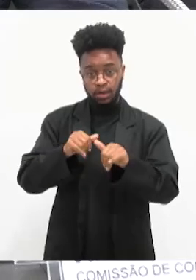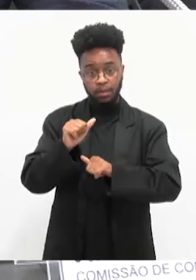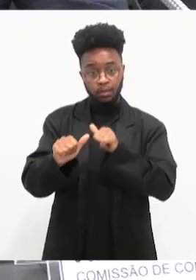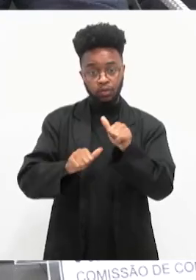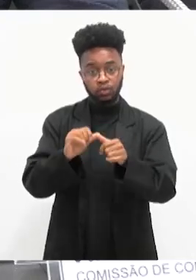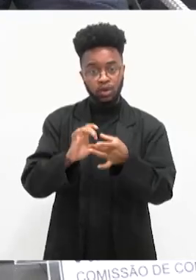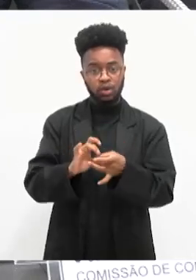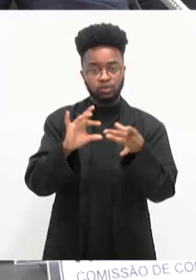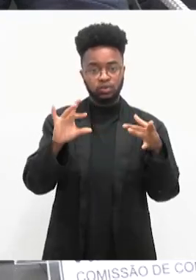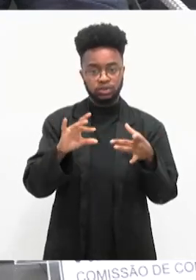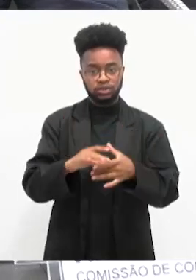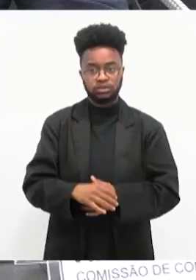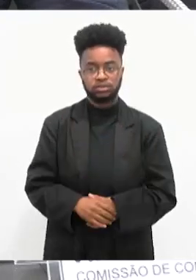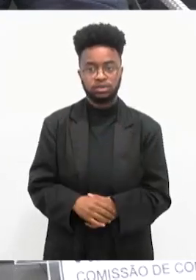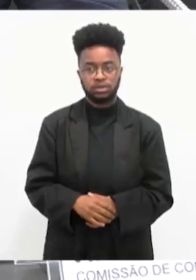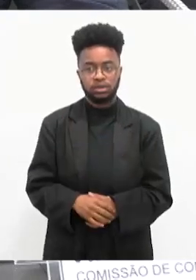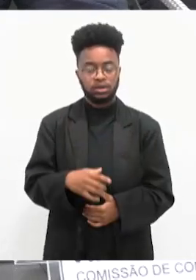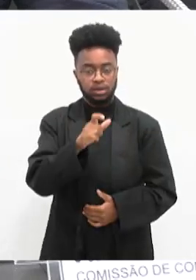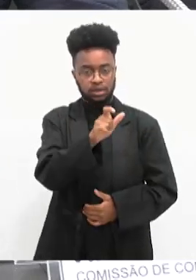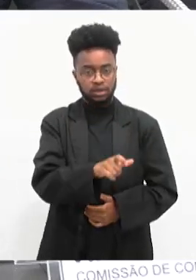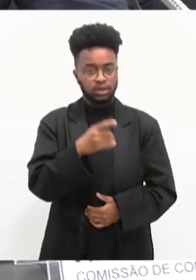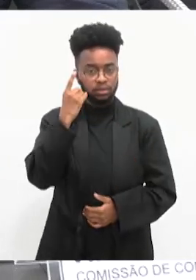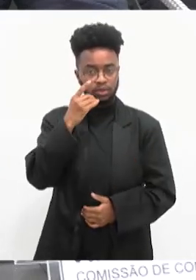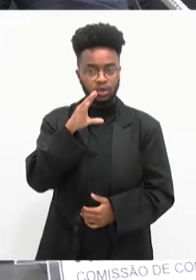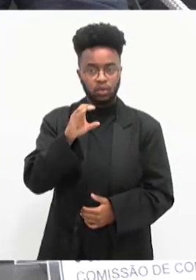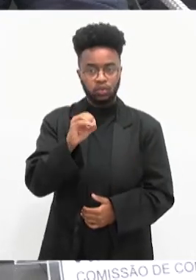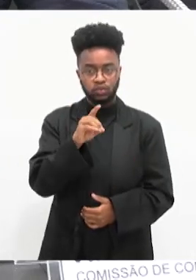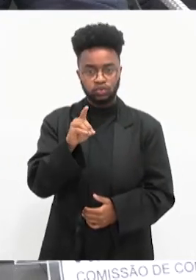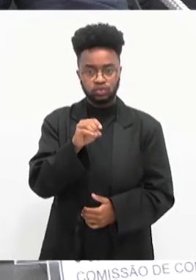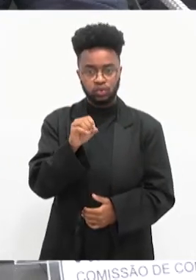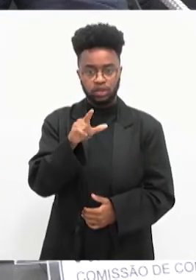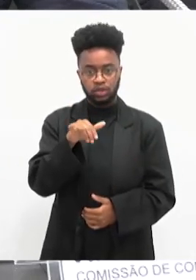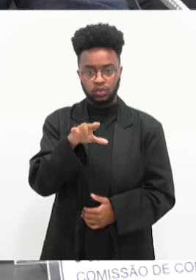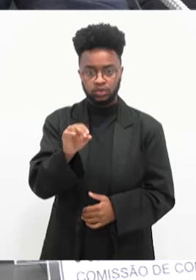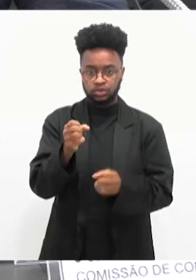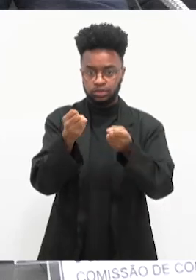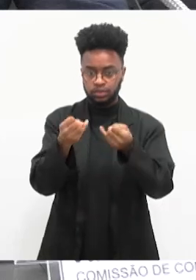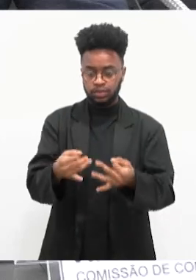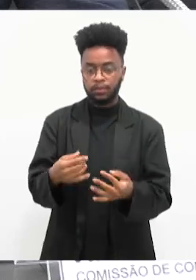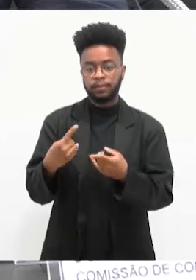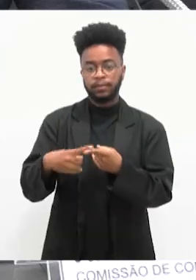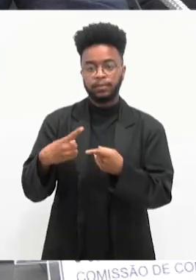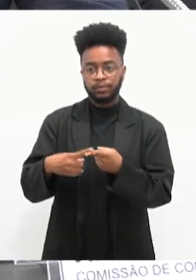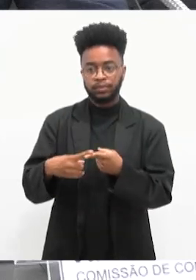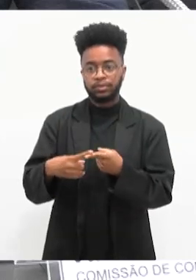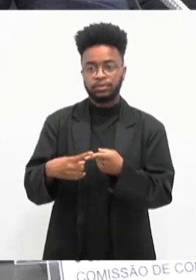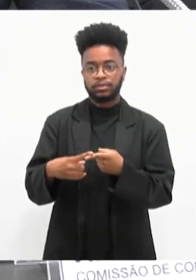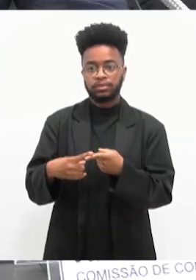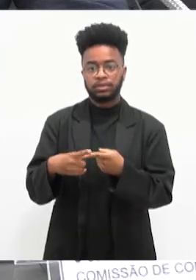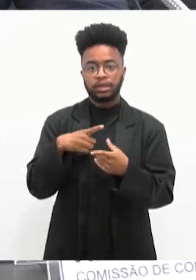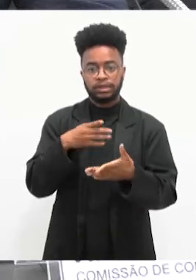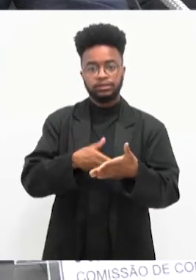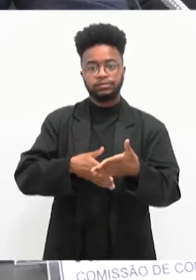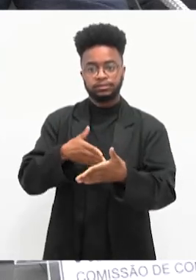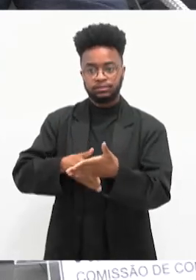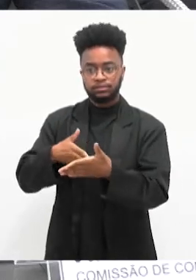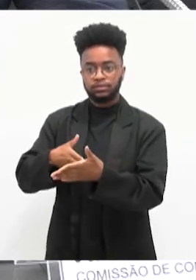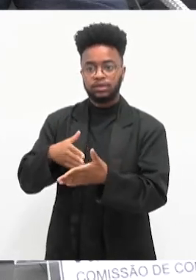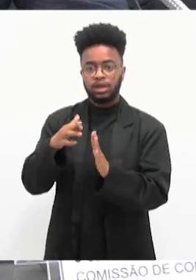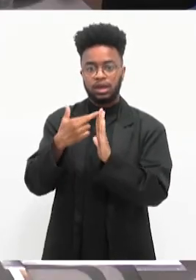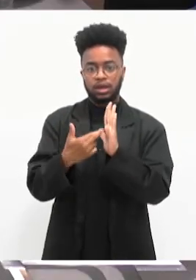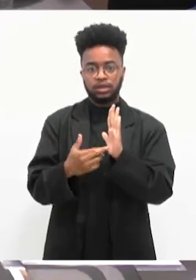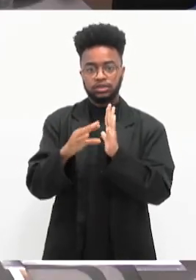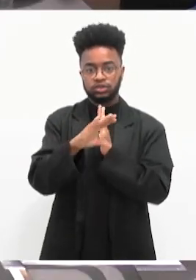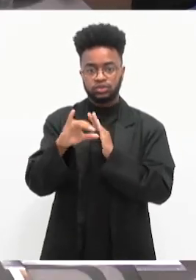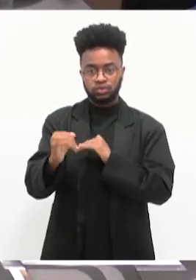em autorizativo, que é isso que o deputado Cozzolino está colocando. Né? Porque aí esbarraria na Eu sei, súmula da entendo. CCJ. Então, por